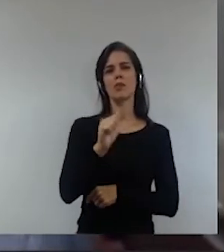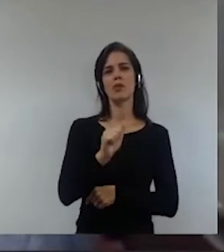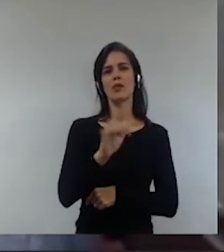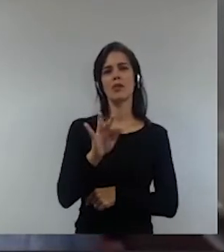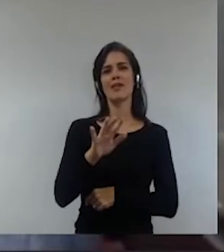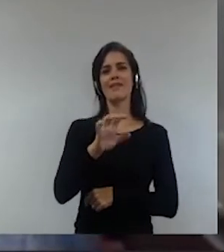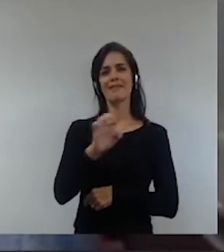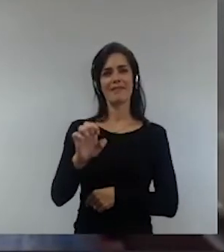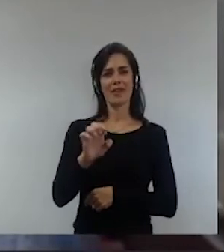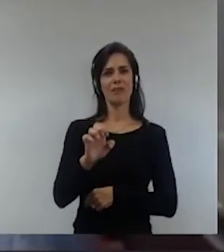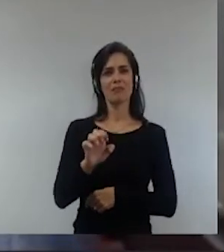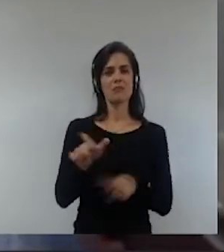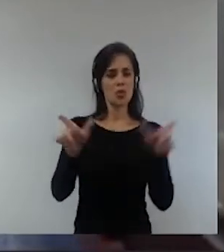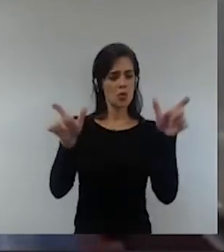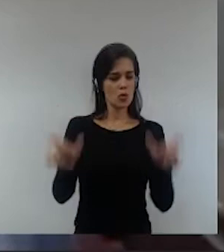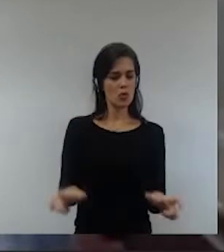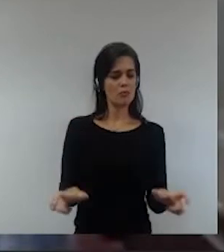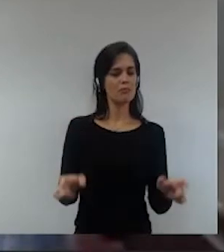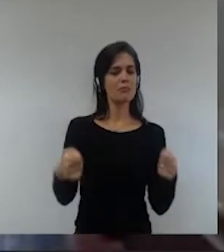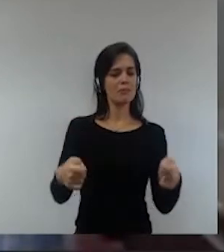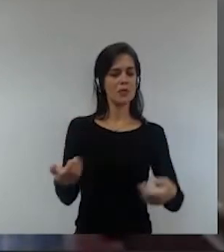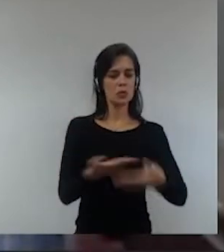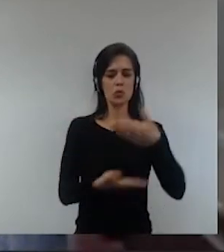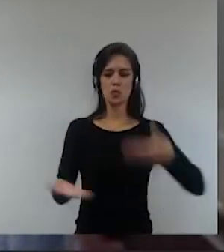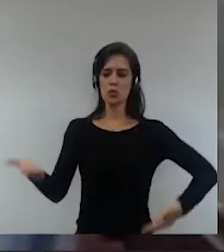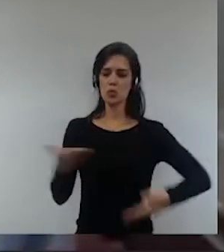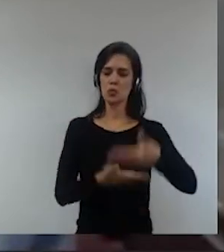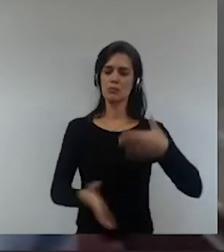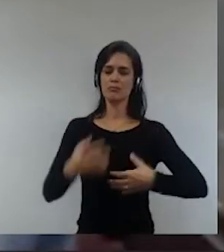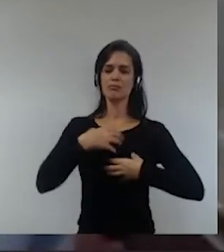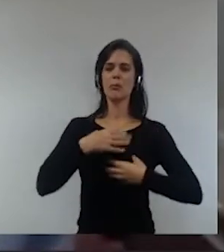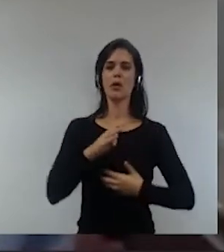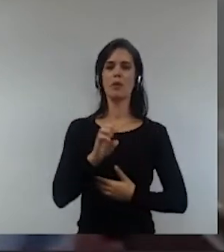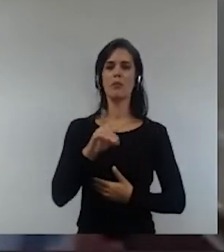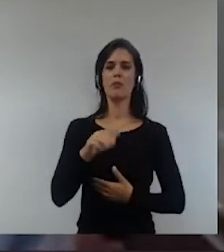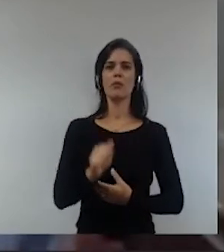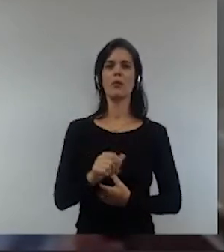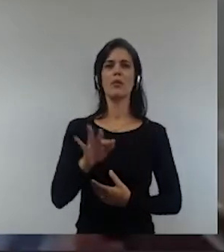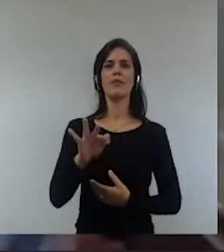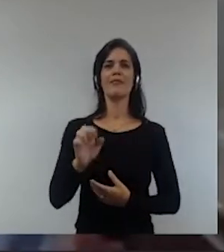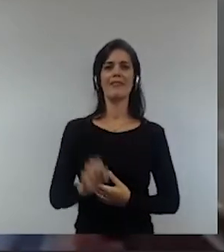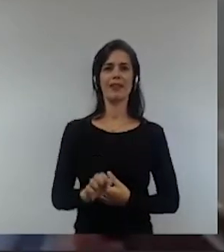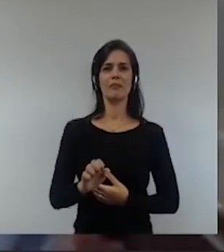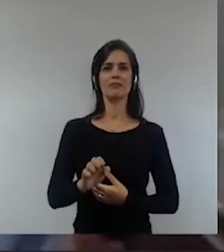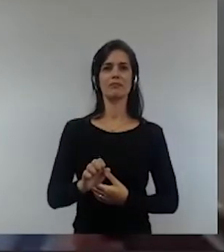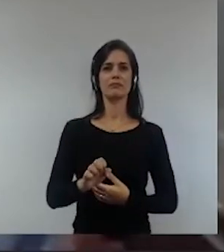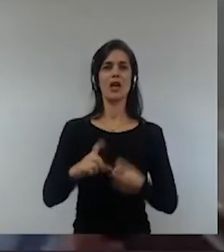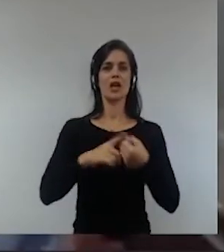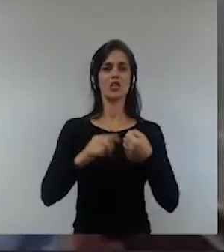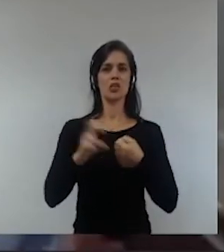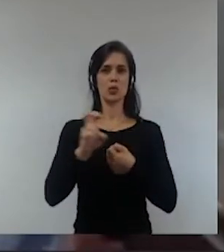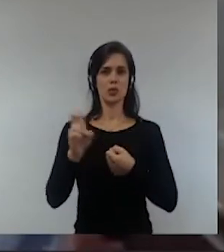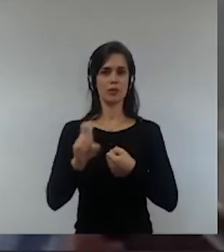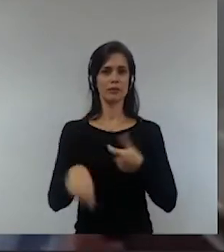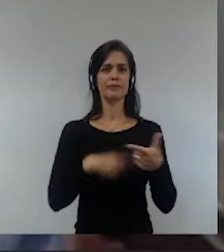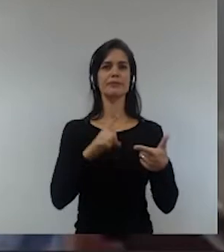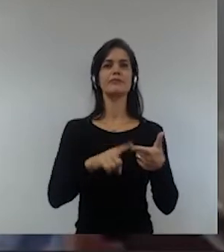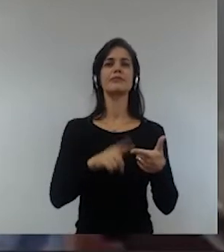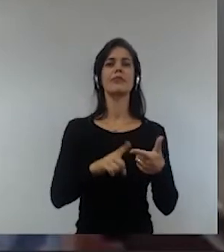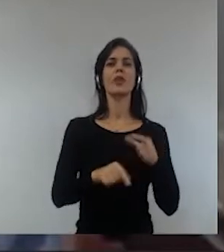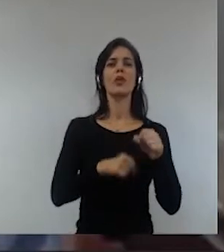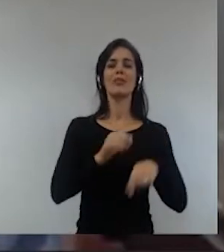partes devem se comportar no processo de acordo com a boa-fé, como já prevê o artigo 5º do Código. Depois, o princípio da